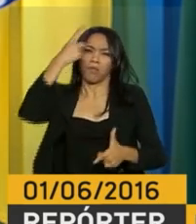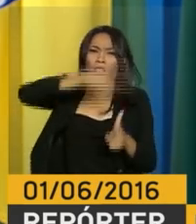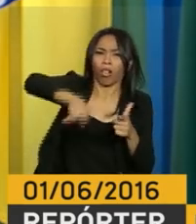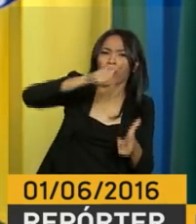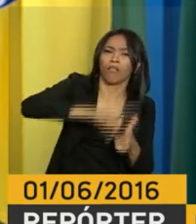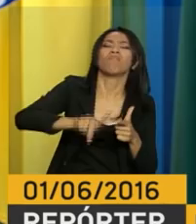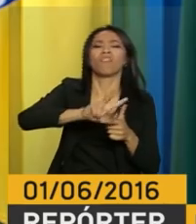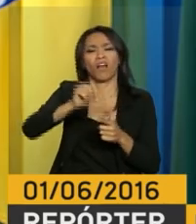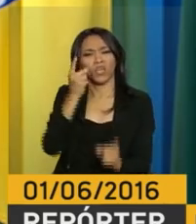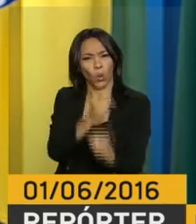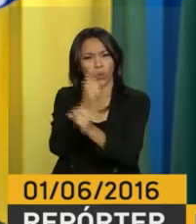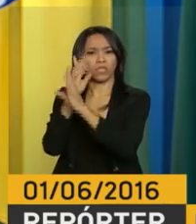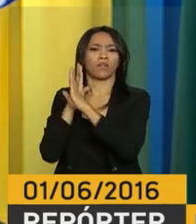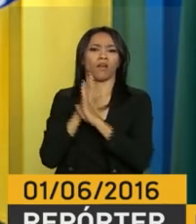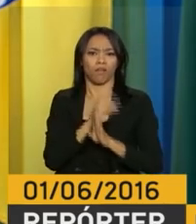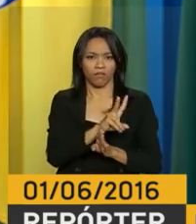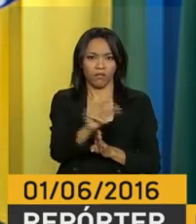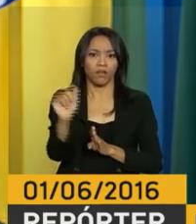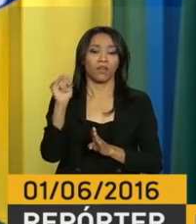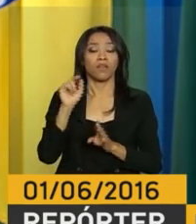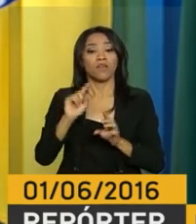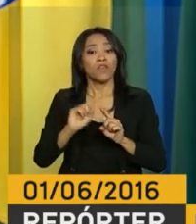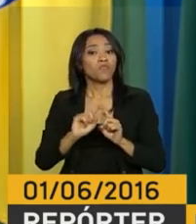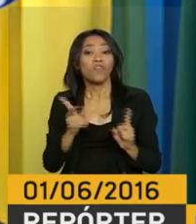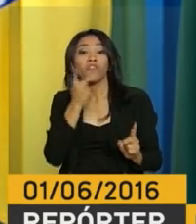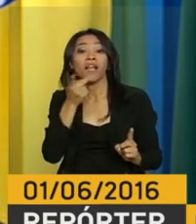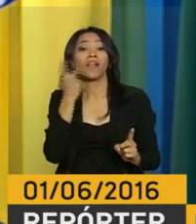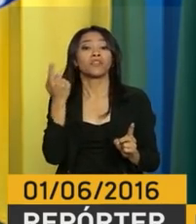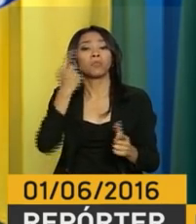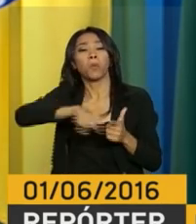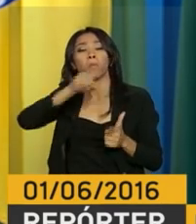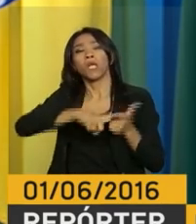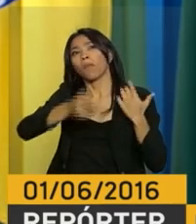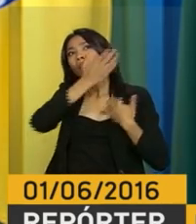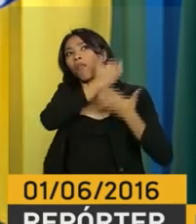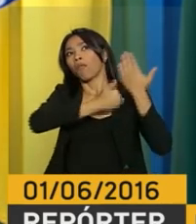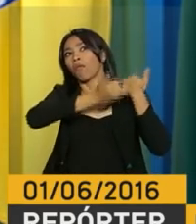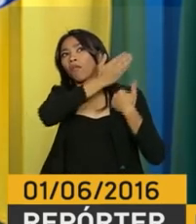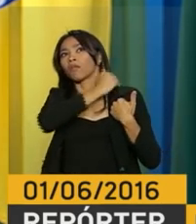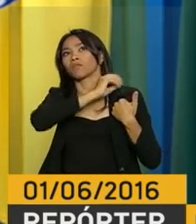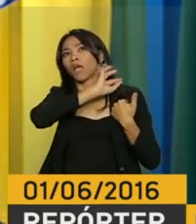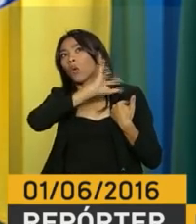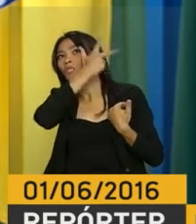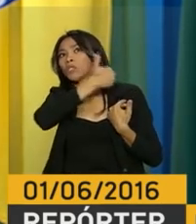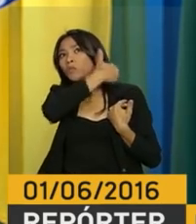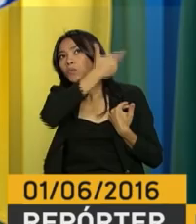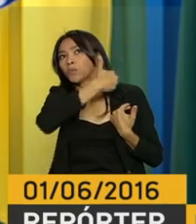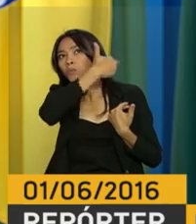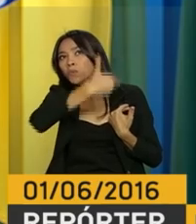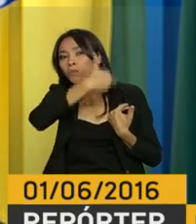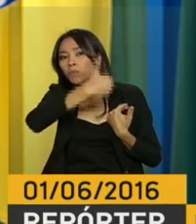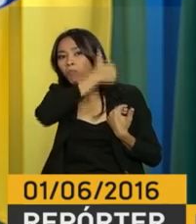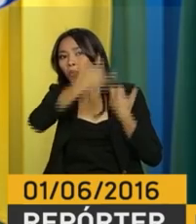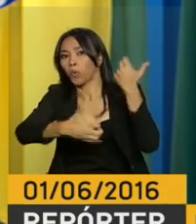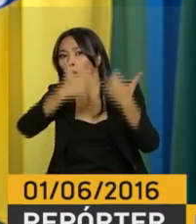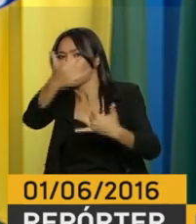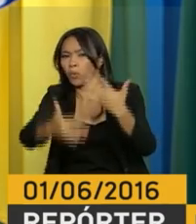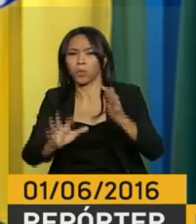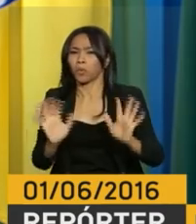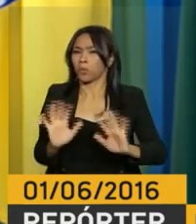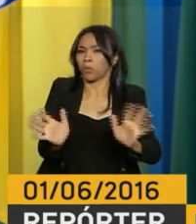em herança de espécie nenhuma até precisamos modificar esses hábitos que se